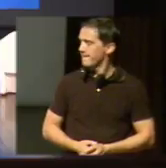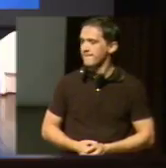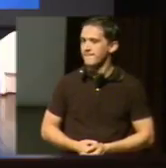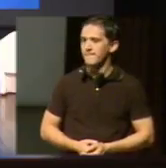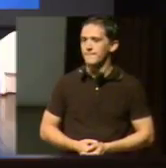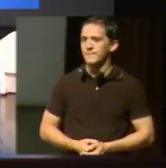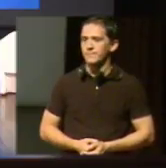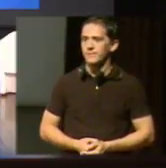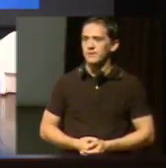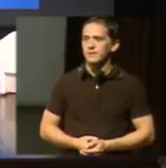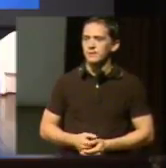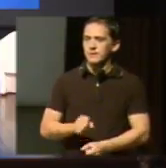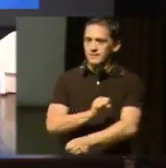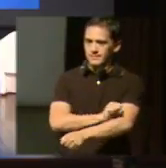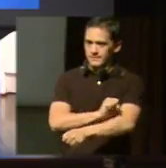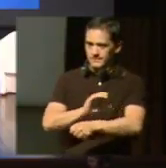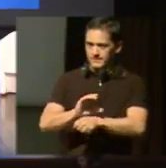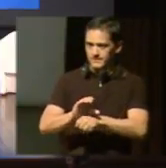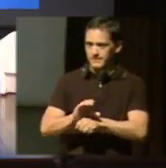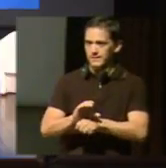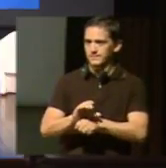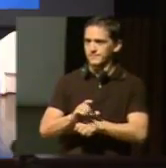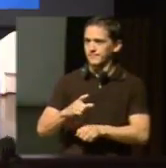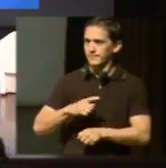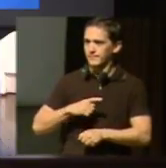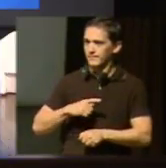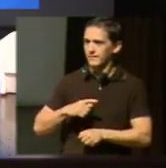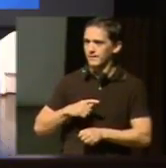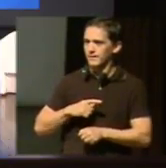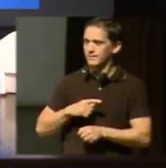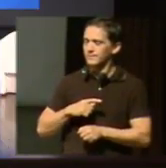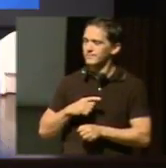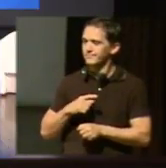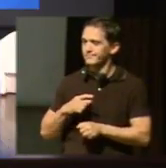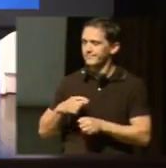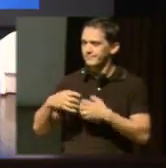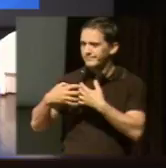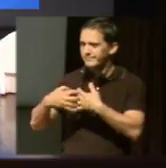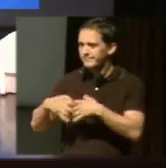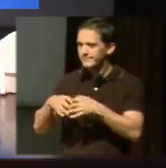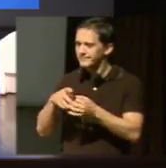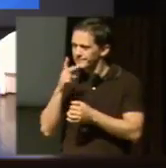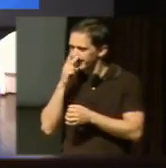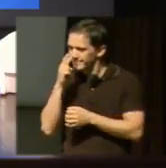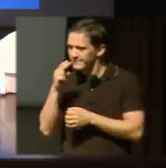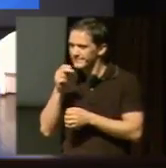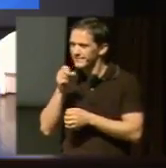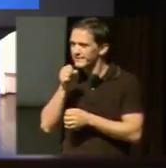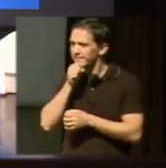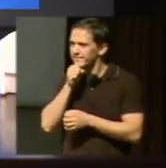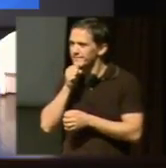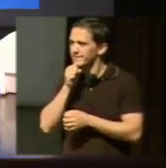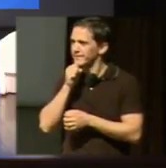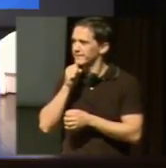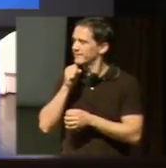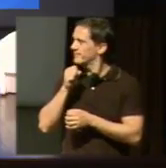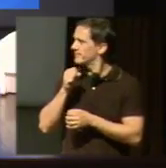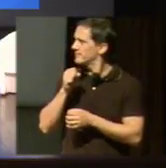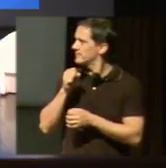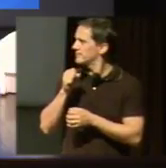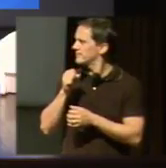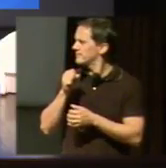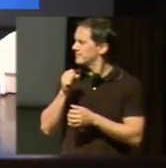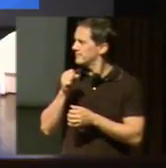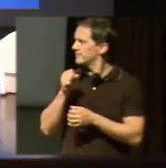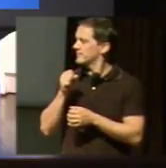O SENAC está com um simulador de envelhecimento, um simulador de idosos com idade que pode chegar até 85 anos.